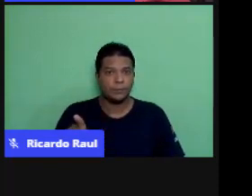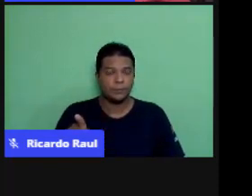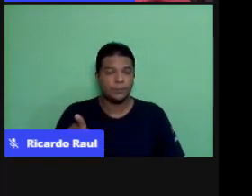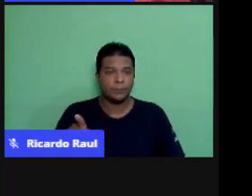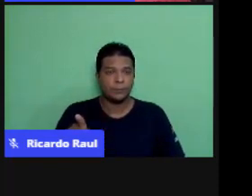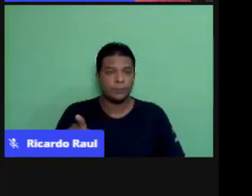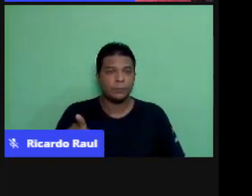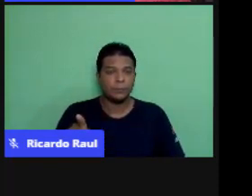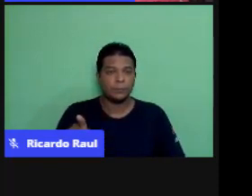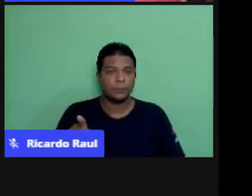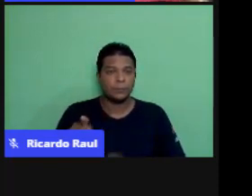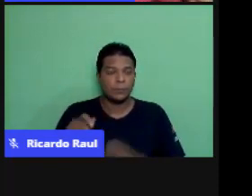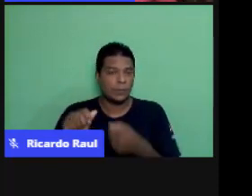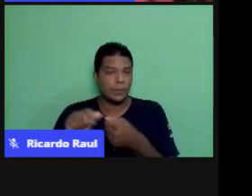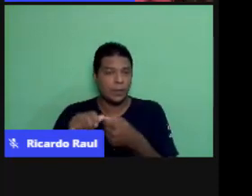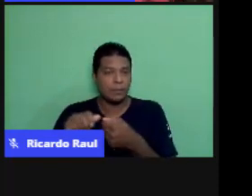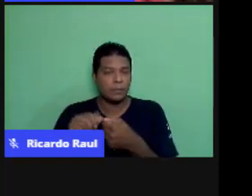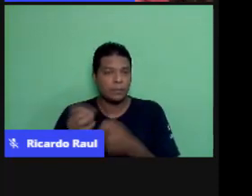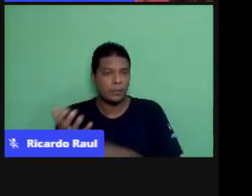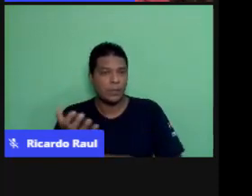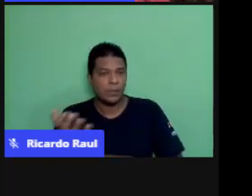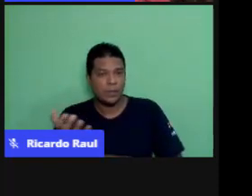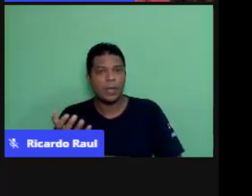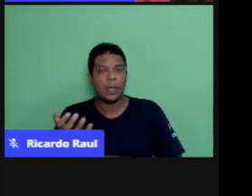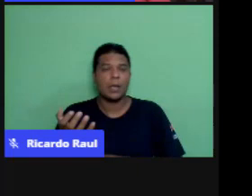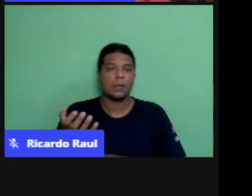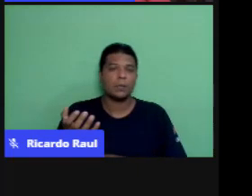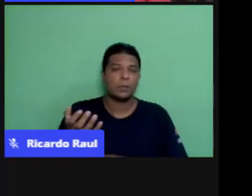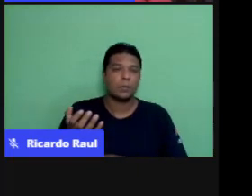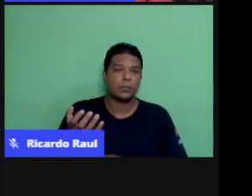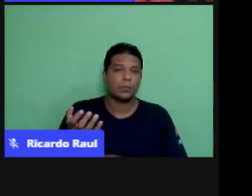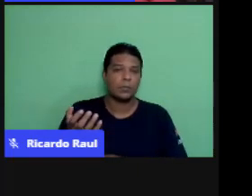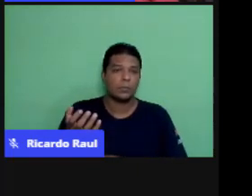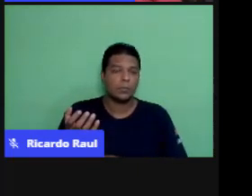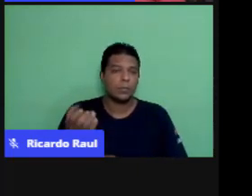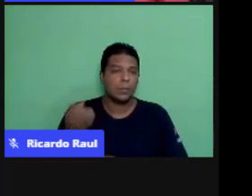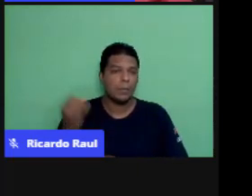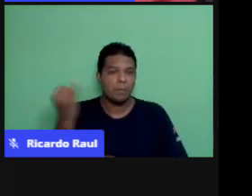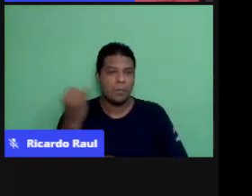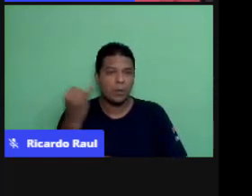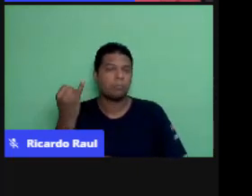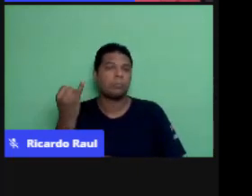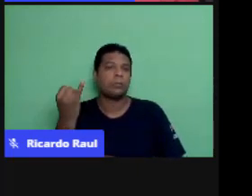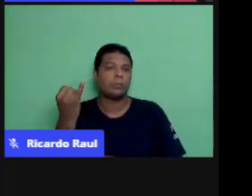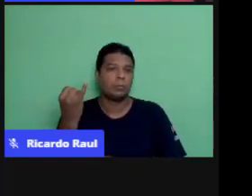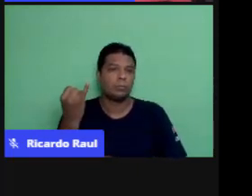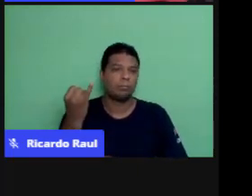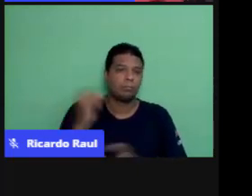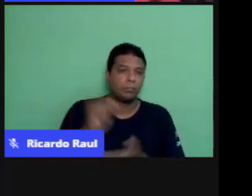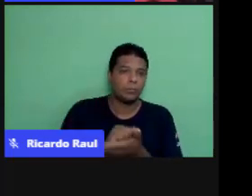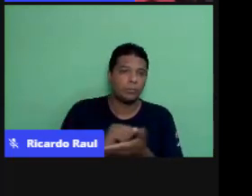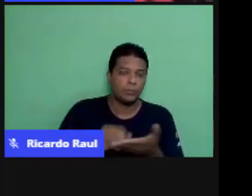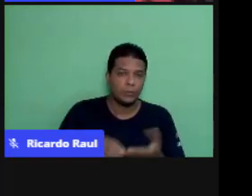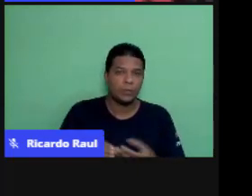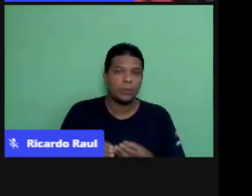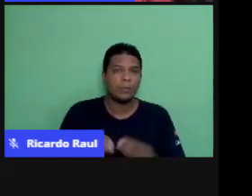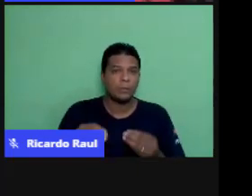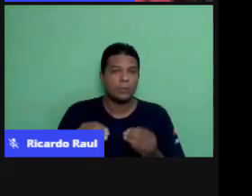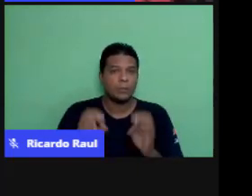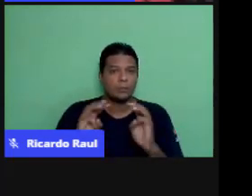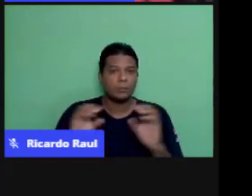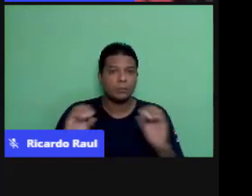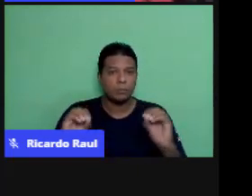Que querem colocar seus trabalhos, que seja importante. Eles podem estar colocando no Moodle